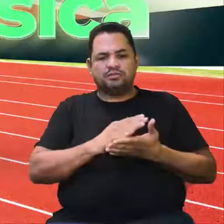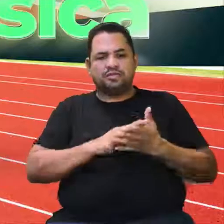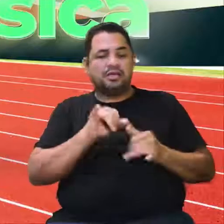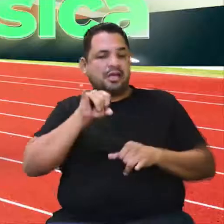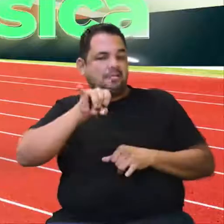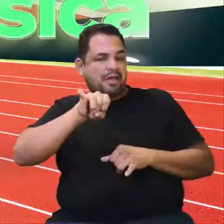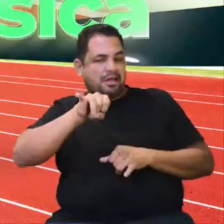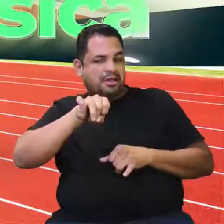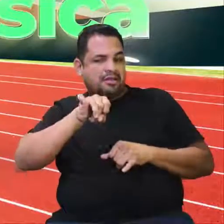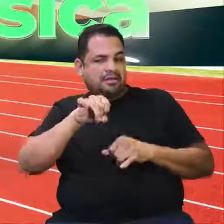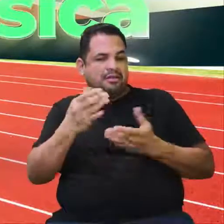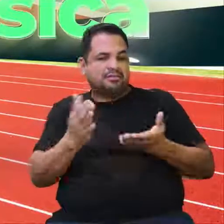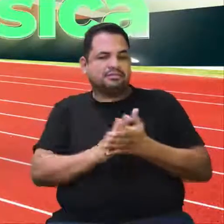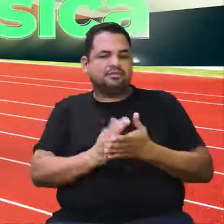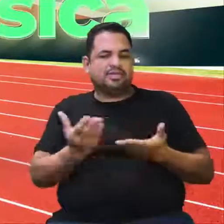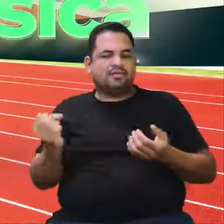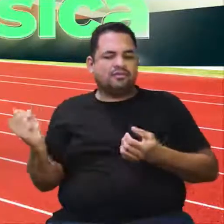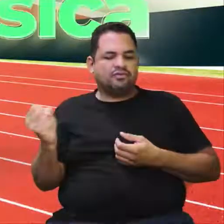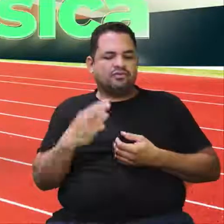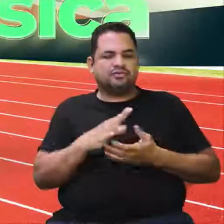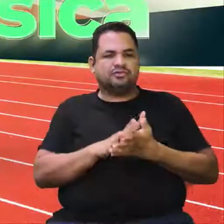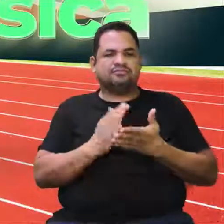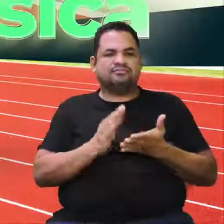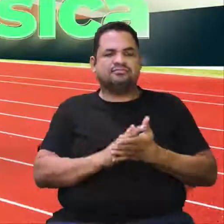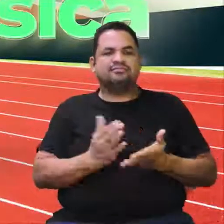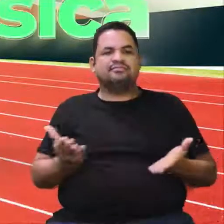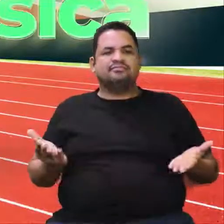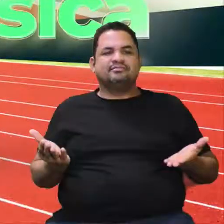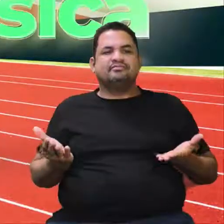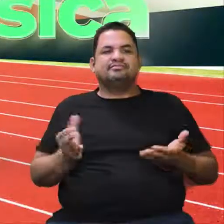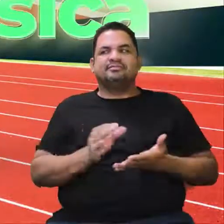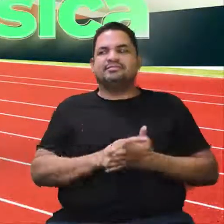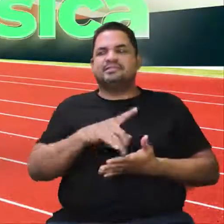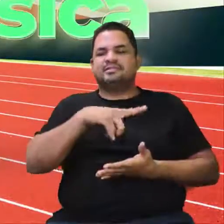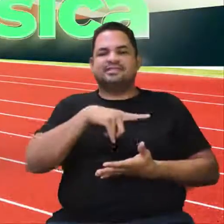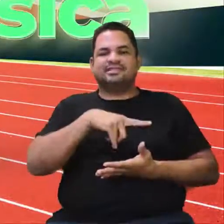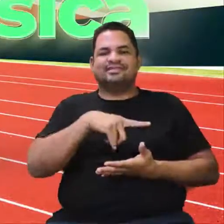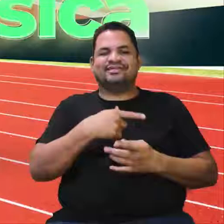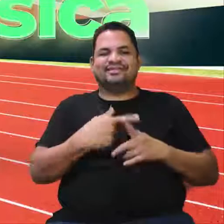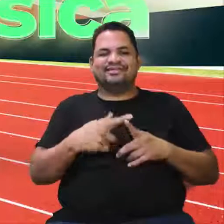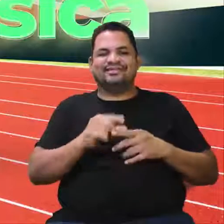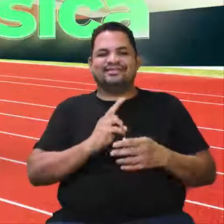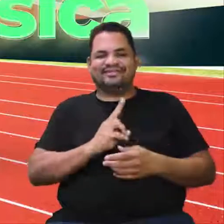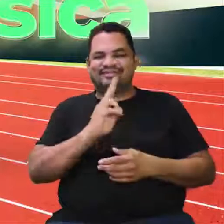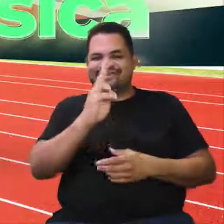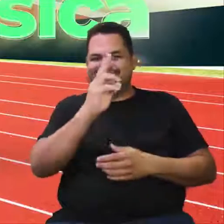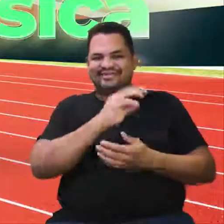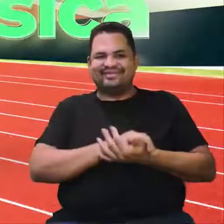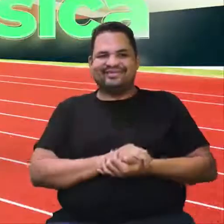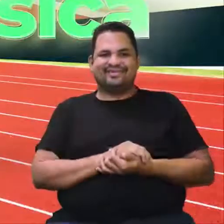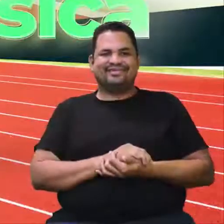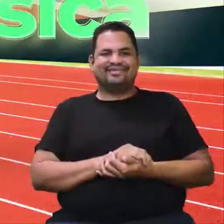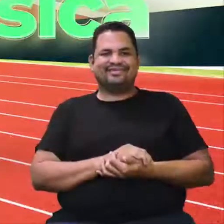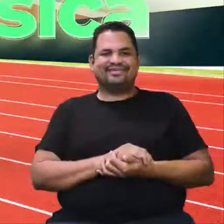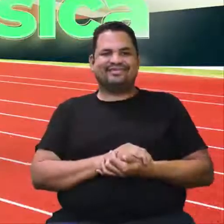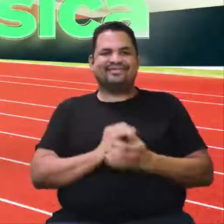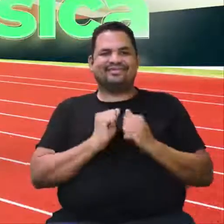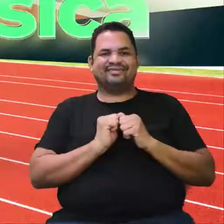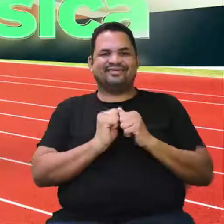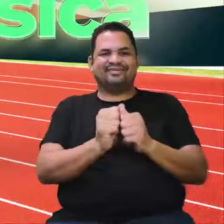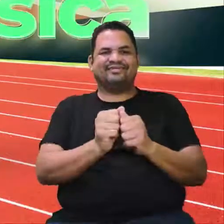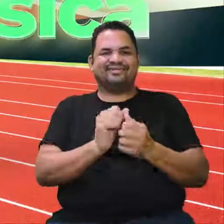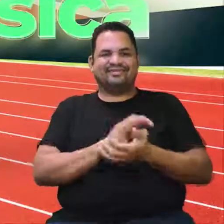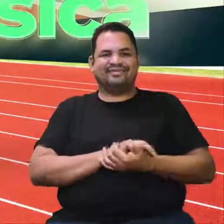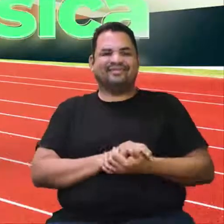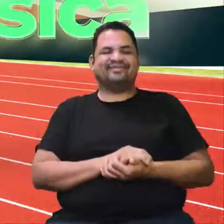né, professora? Eita, a parte da adolescência, meu Deus! Aí que tinha um problema, mas vamos seguir, porque senão a gente Vamos seguir, acompanha o raciocínio,